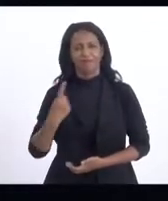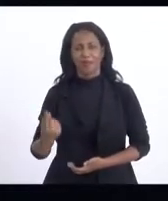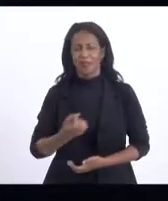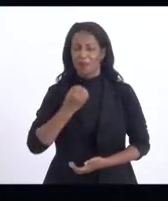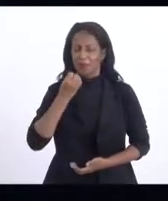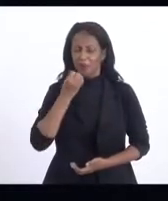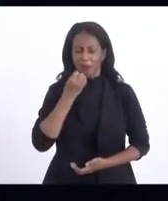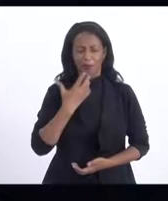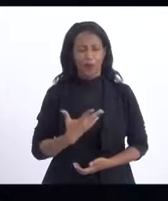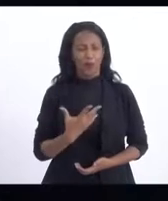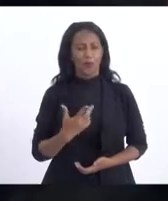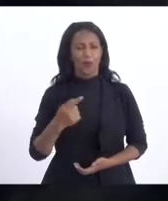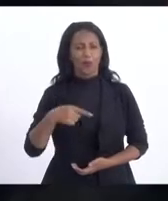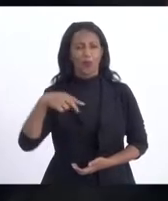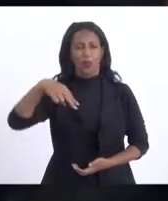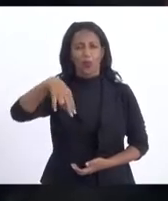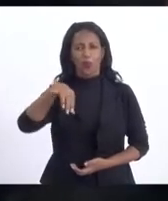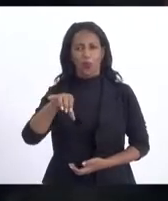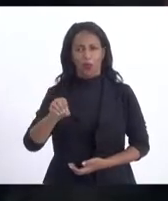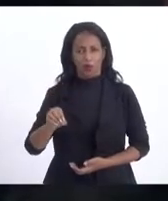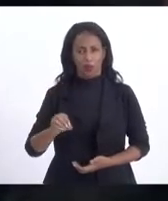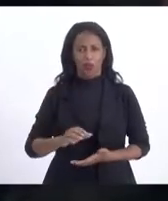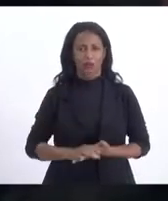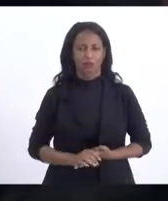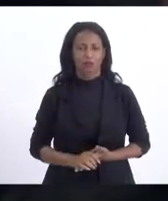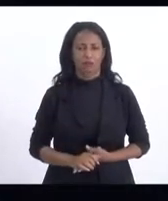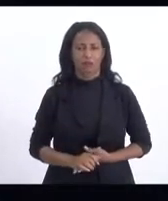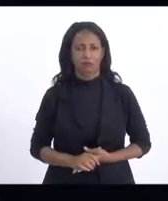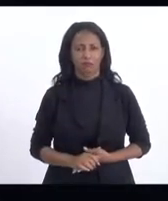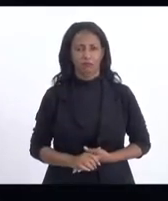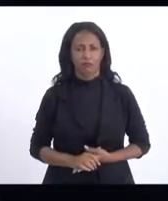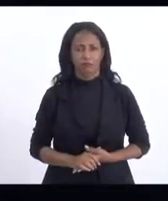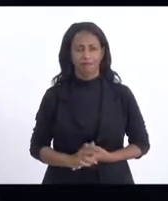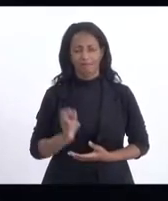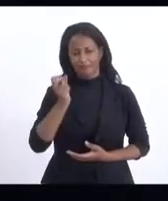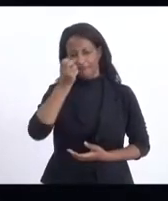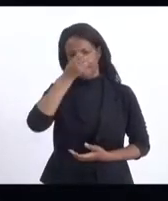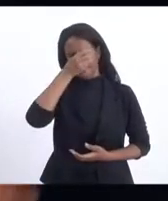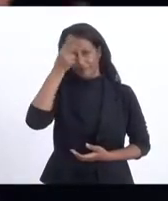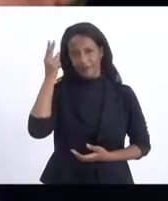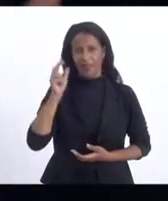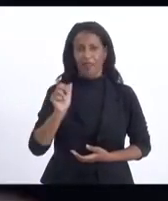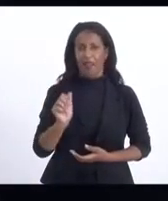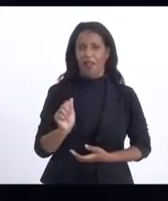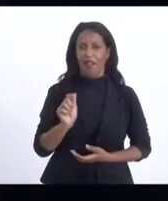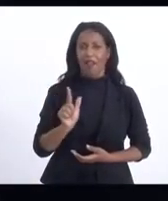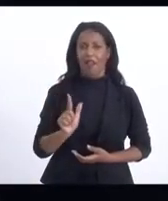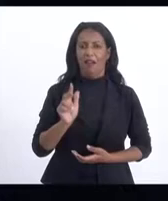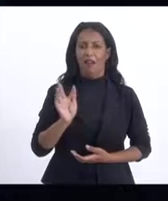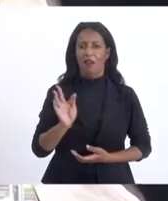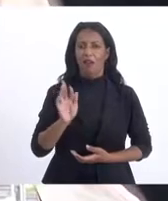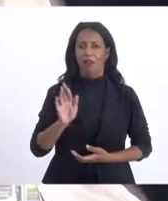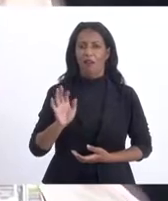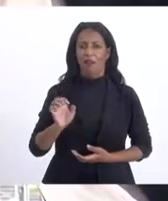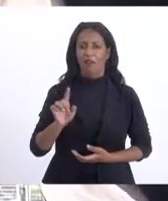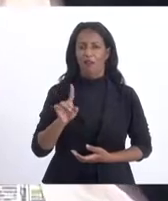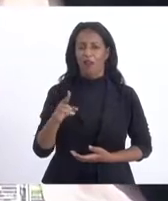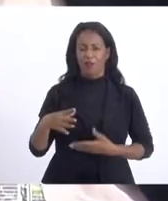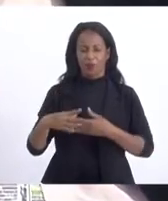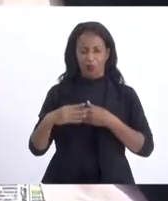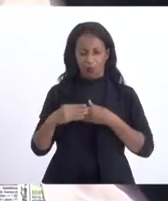bom para o Noroeste do Estado. Prefeito Alfredão, queria te cumprimentar, prefeito, cumprimento os